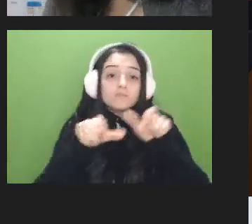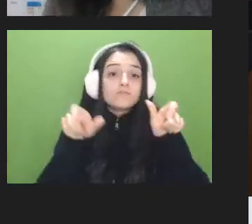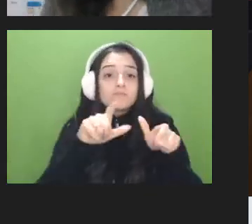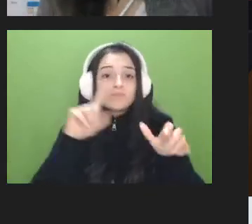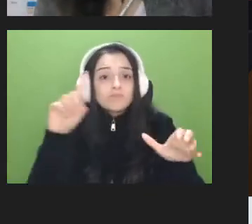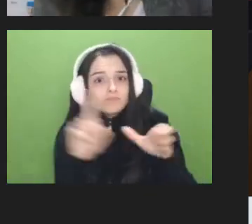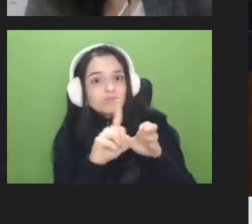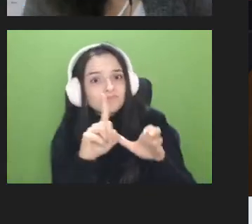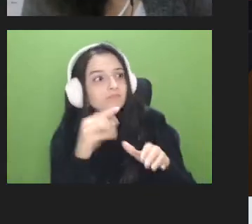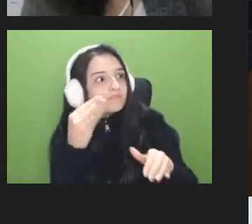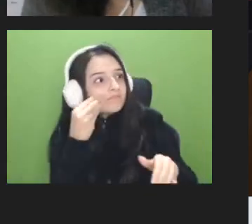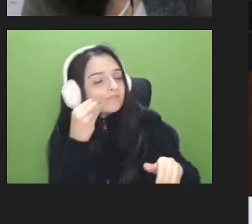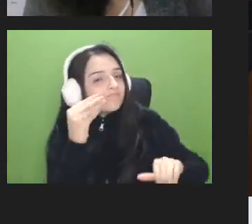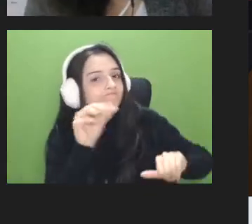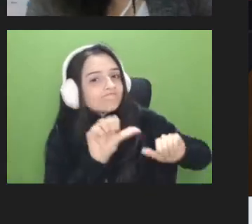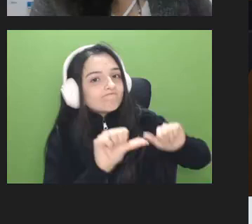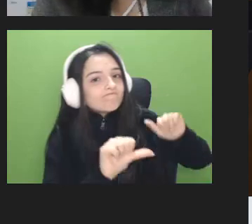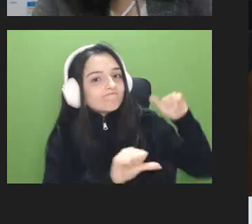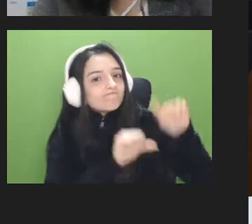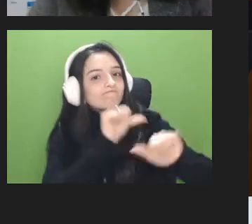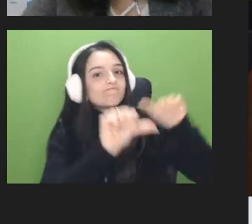transformação, né?